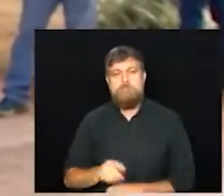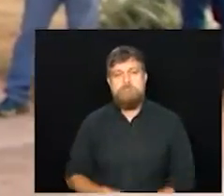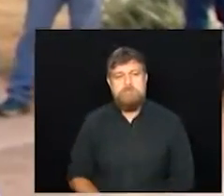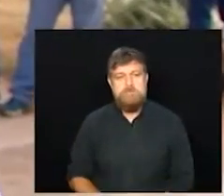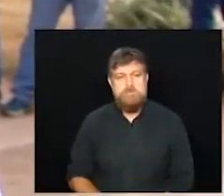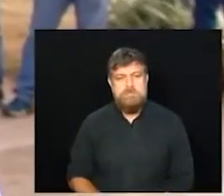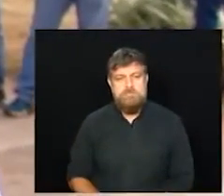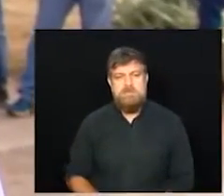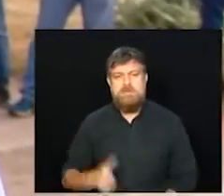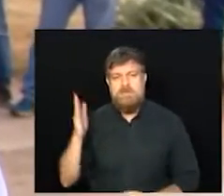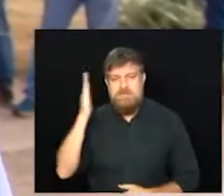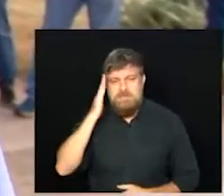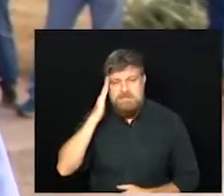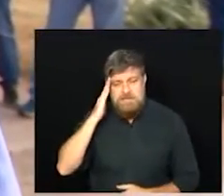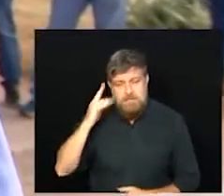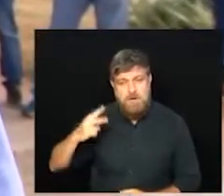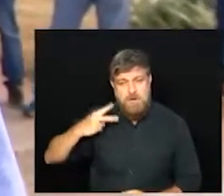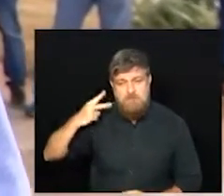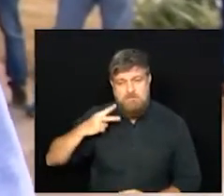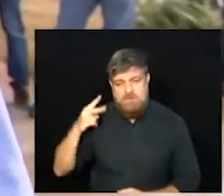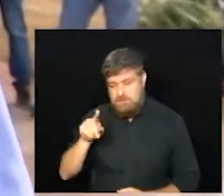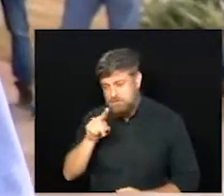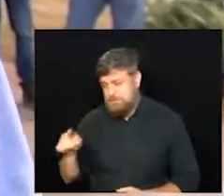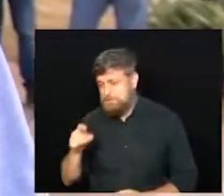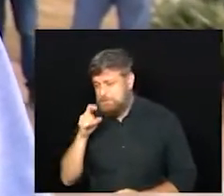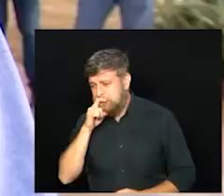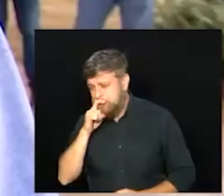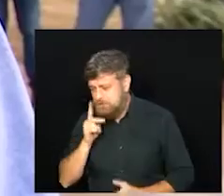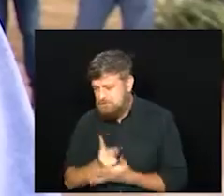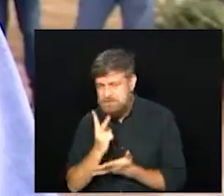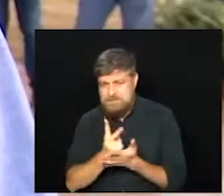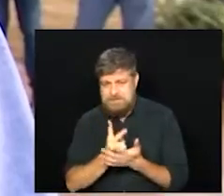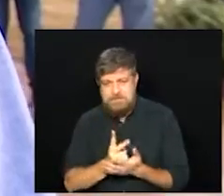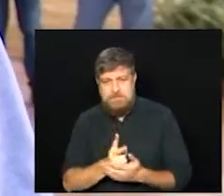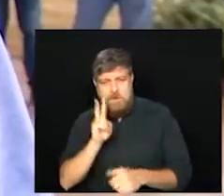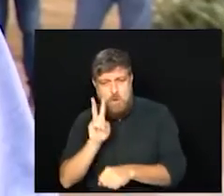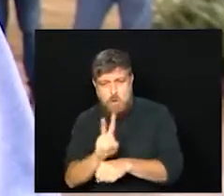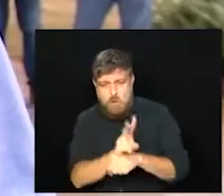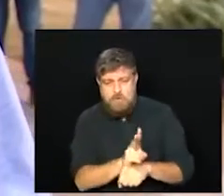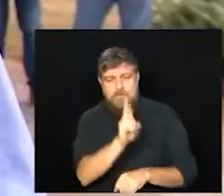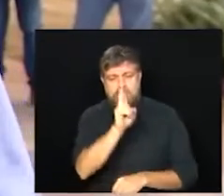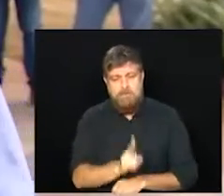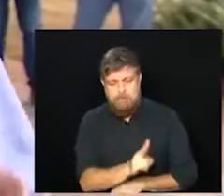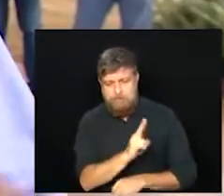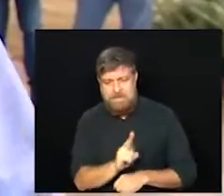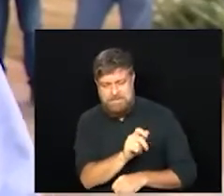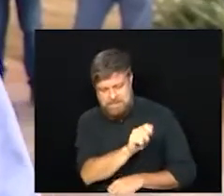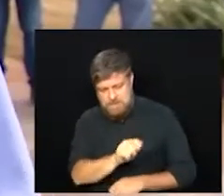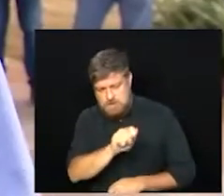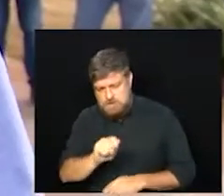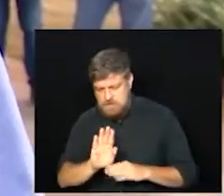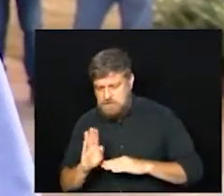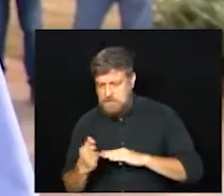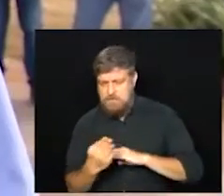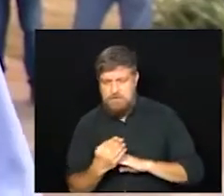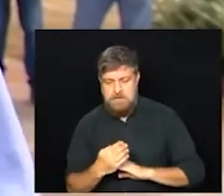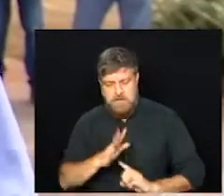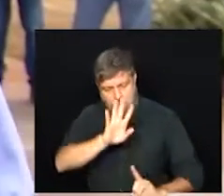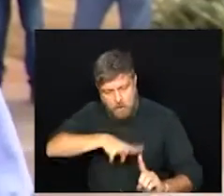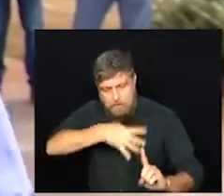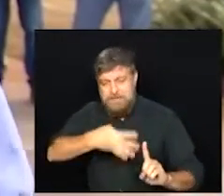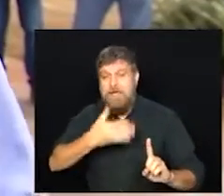como a gente já sabe, o nosso vereador, o presidente da Câmara, Zé Carlos, sempre cuidou muito bem da nossa Vila Padre Anchieta. Está aqui essa homenagem ao pai dele, mais do que